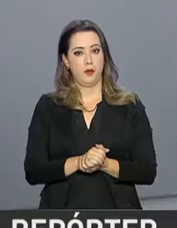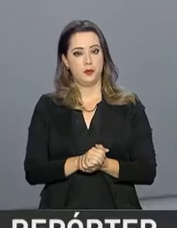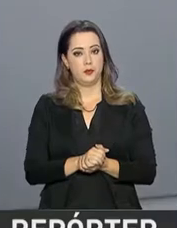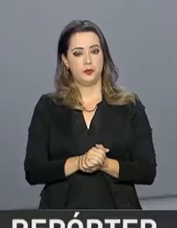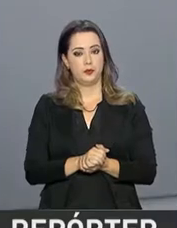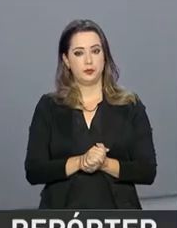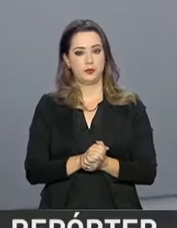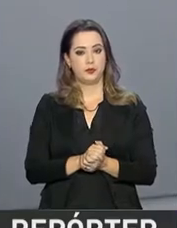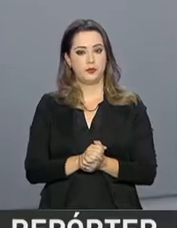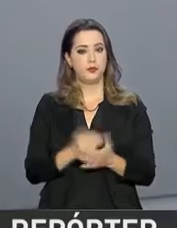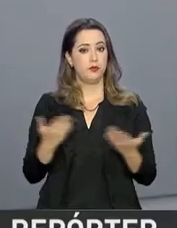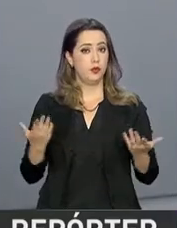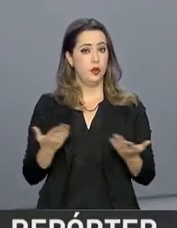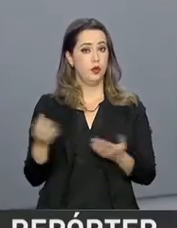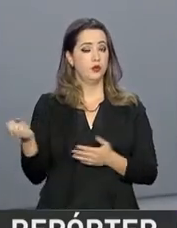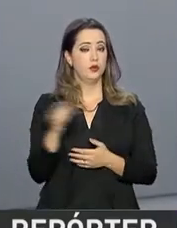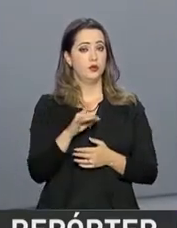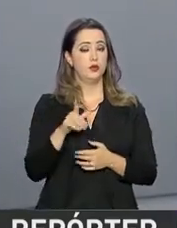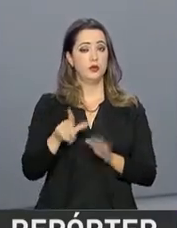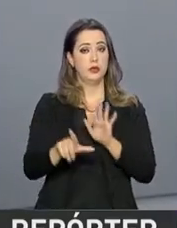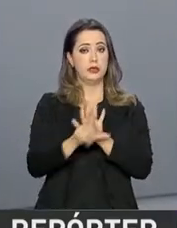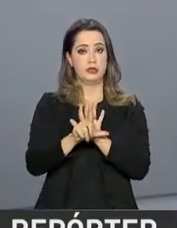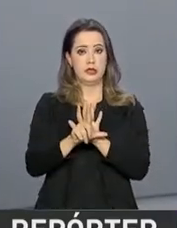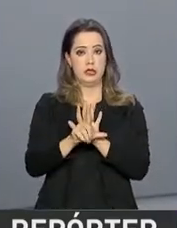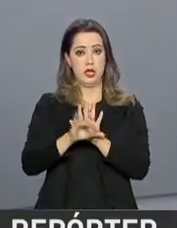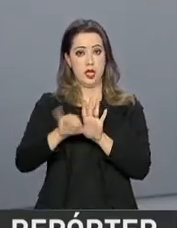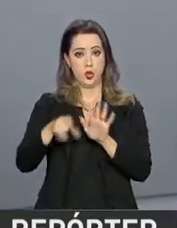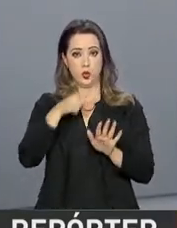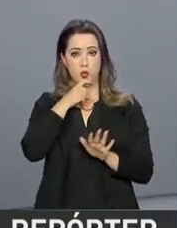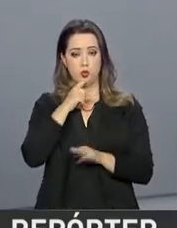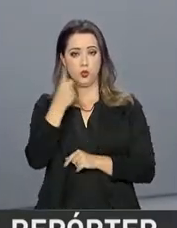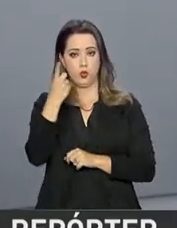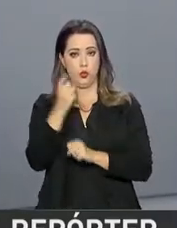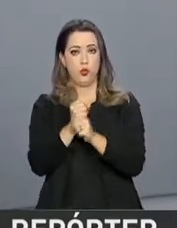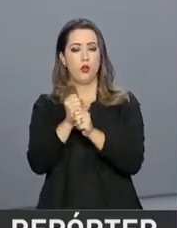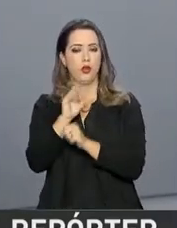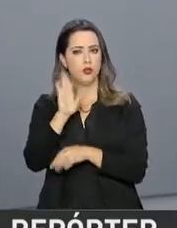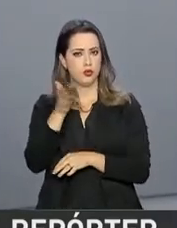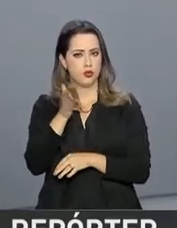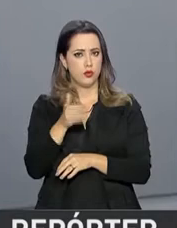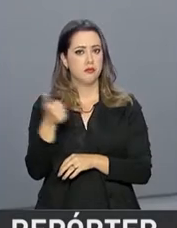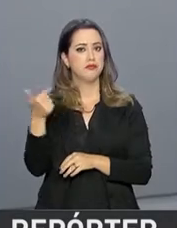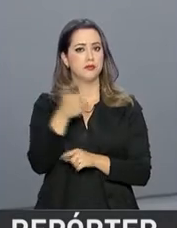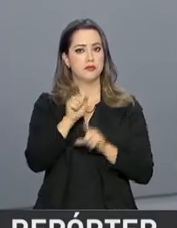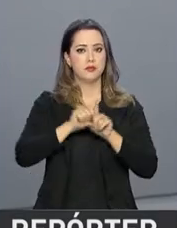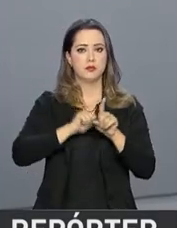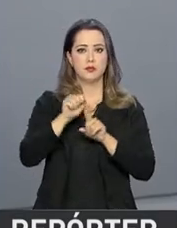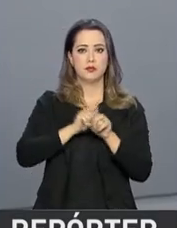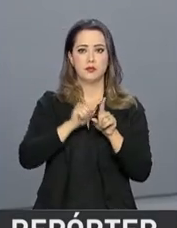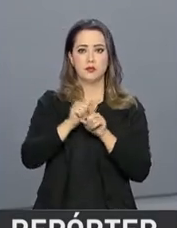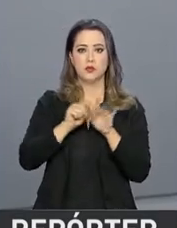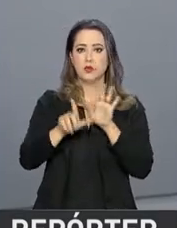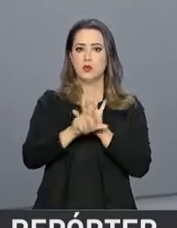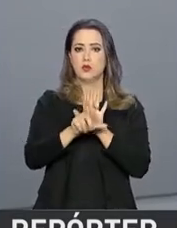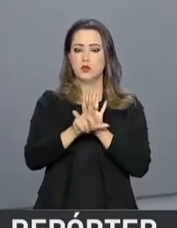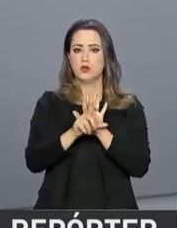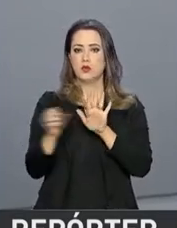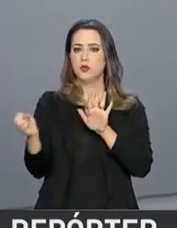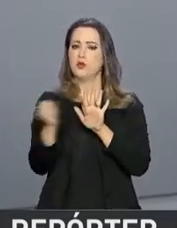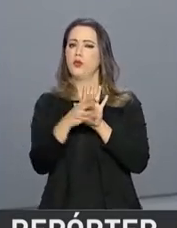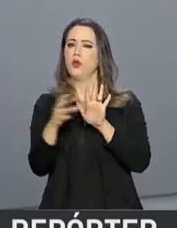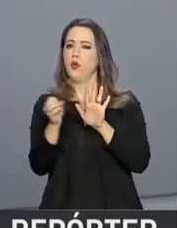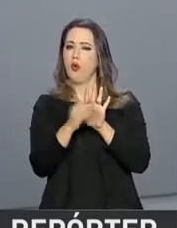em julho a nova lei trabalhista completa um ano há quase doze meses o brasileiro conta como uma legislação mais moderna